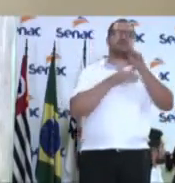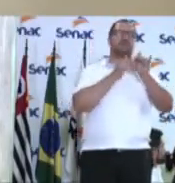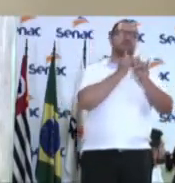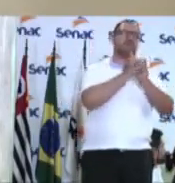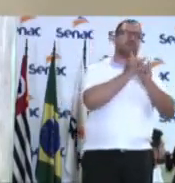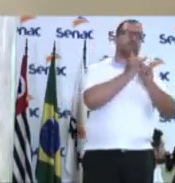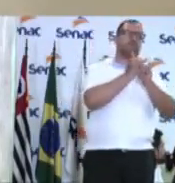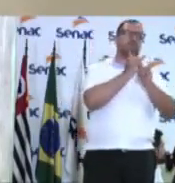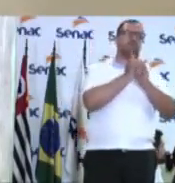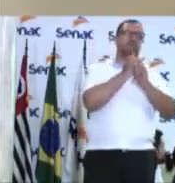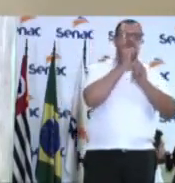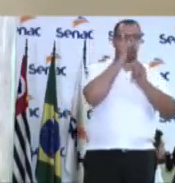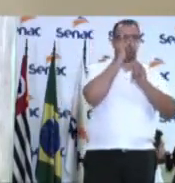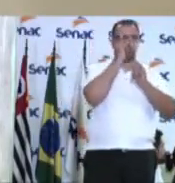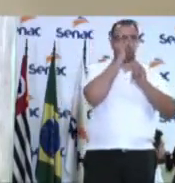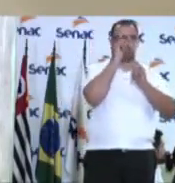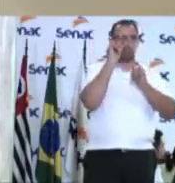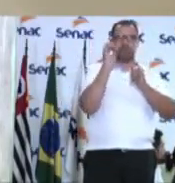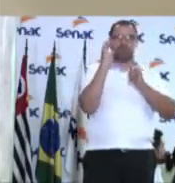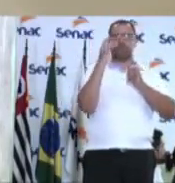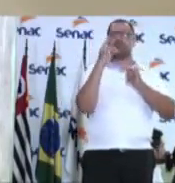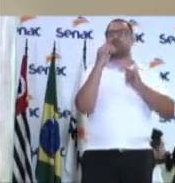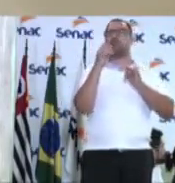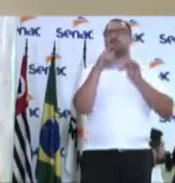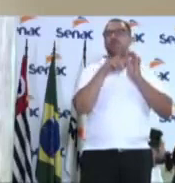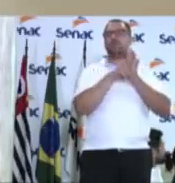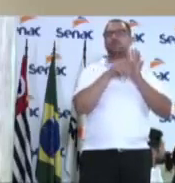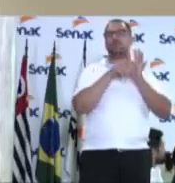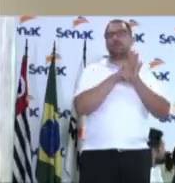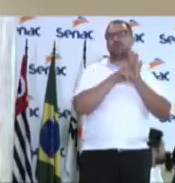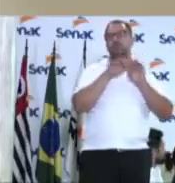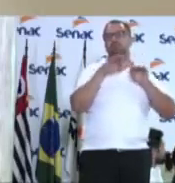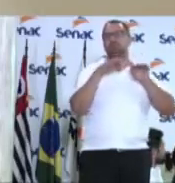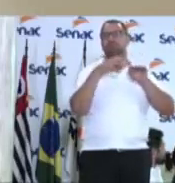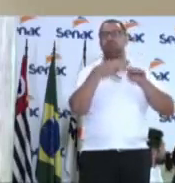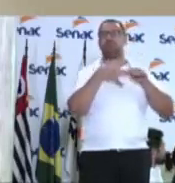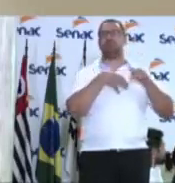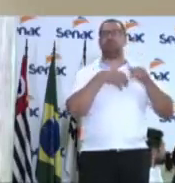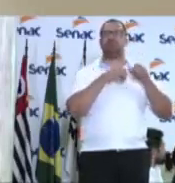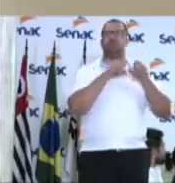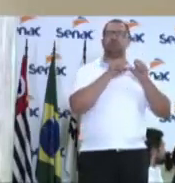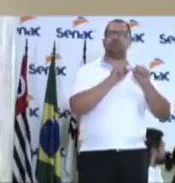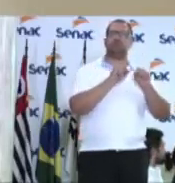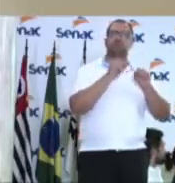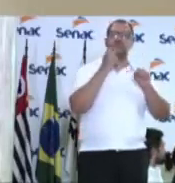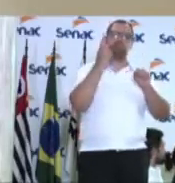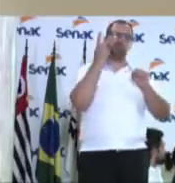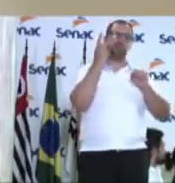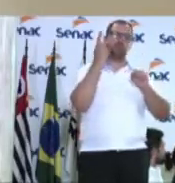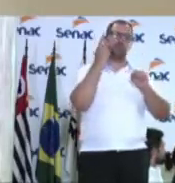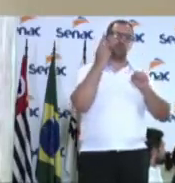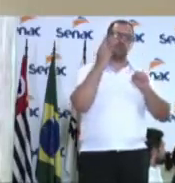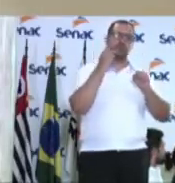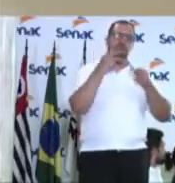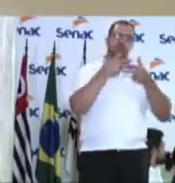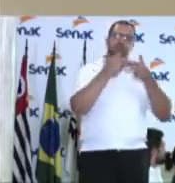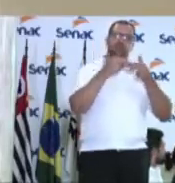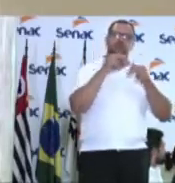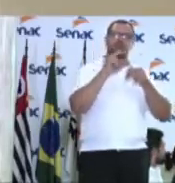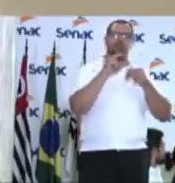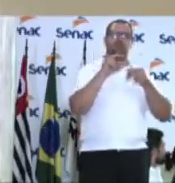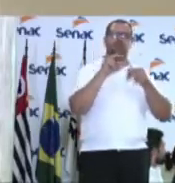estão mais preparadas para reagir quando realmente acontece um erro, porque às vezes acontece, né? É natural, quando você coloca uma coisa,